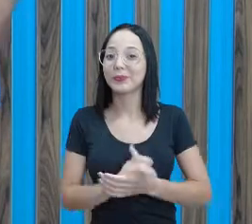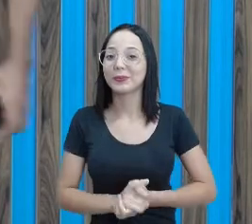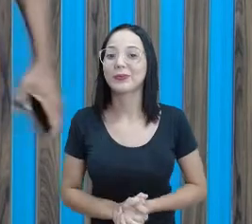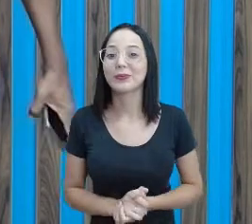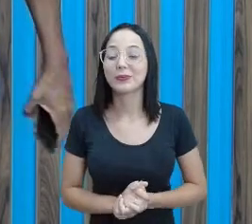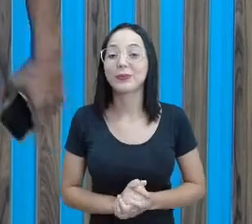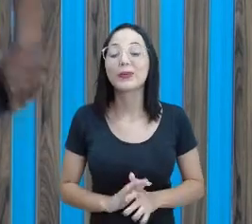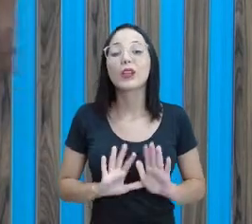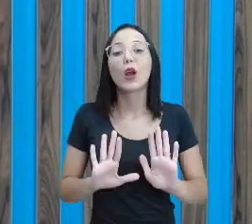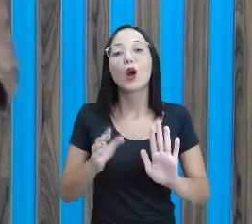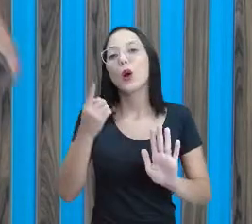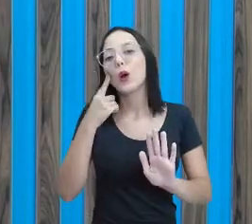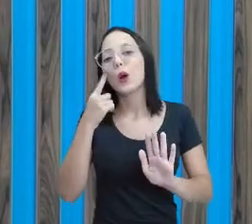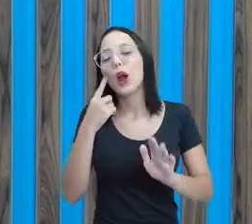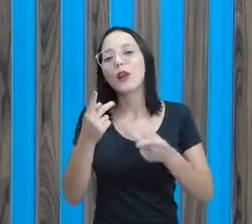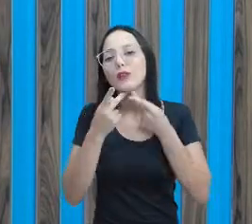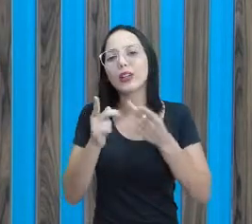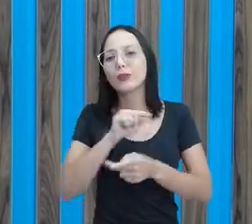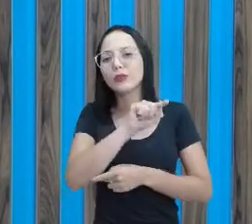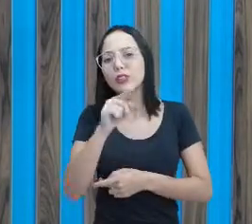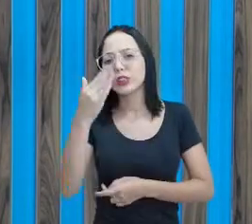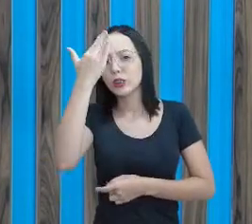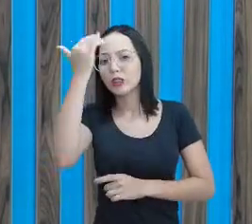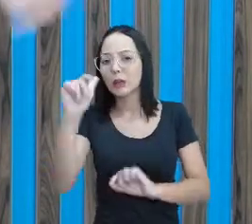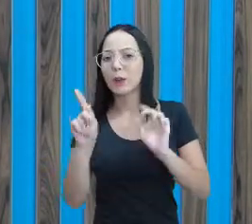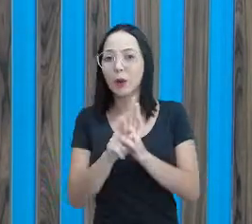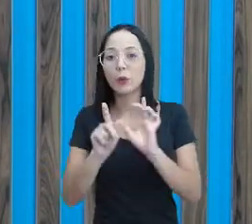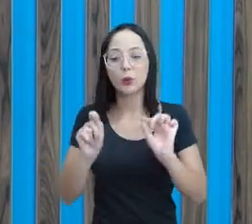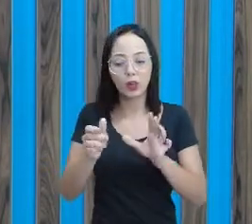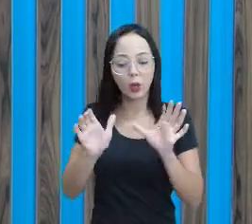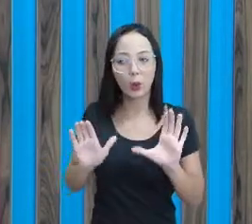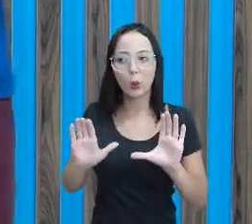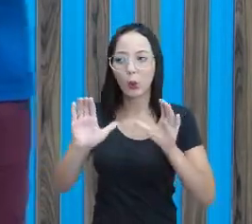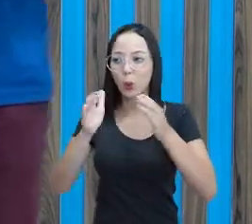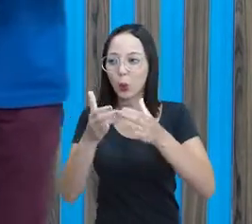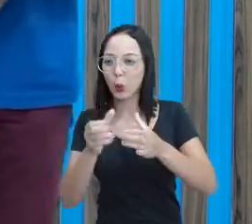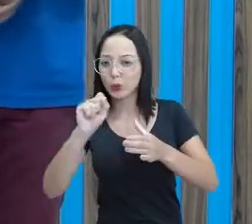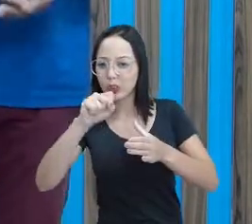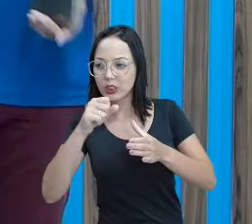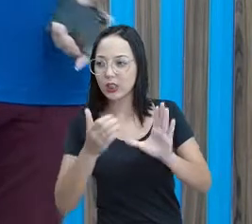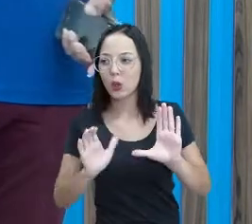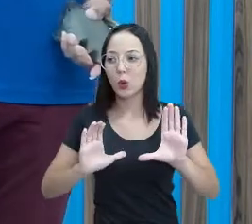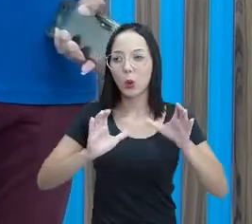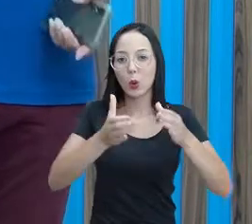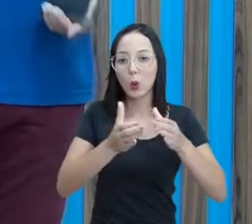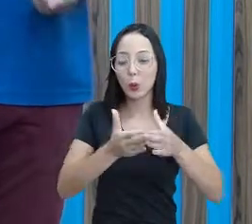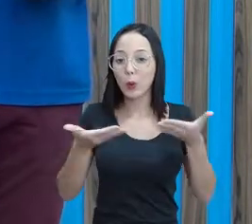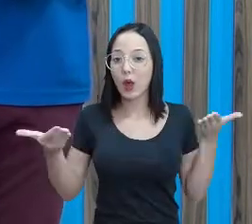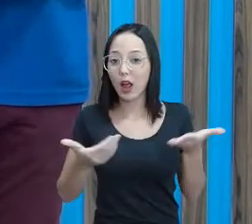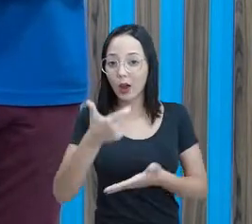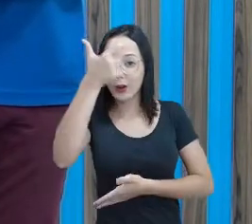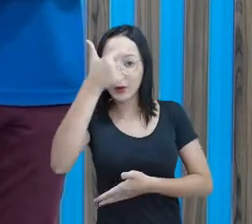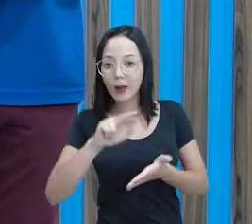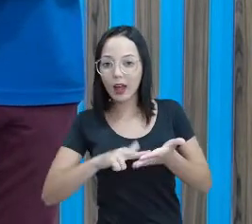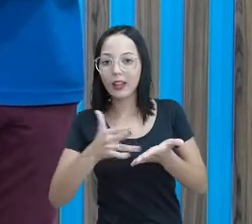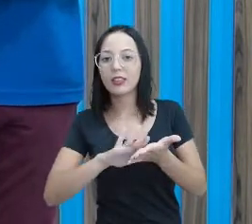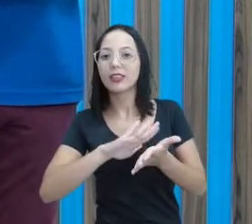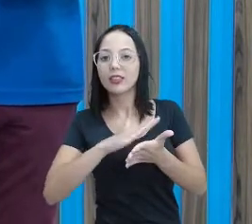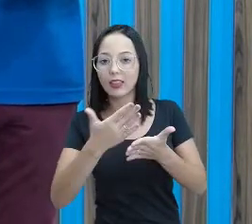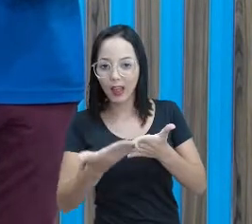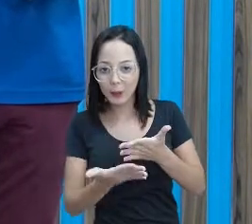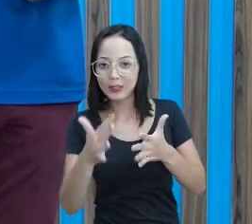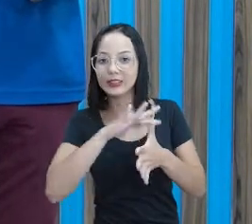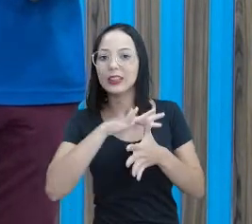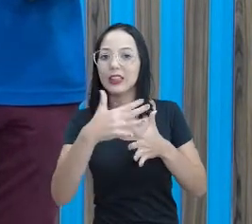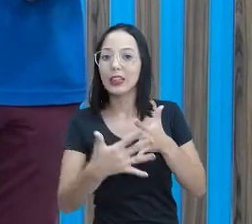aí. Agora, deixa eu dizer uma coisa pra ti. Tu sabe que isso aqui é um time, é ou não é? É um time aqui jogando, ó. Tá aqui nossa intérprete, vê ali, ó. Agora